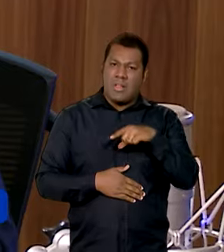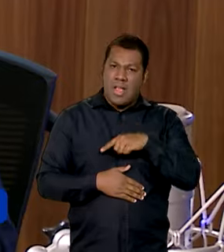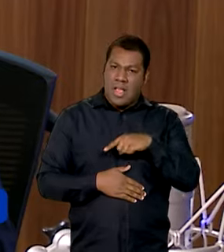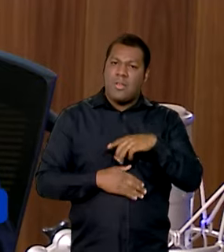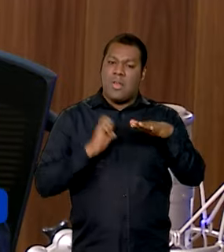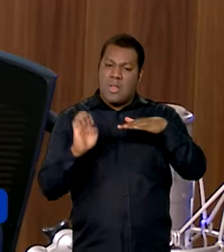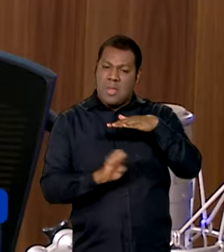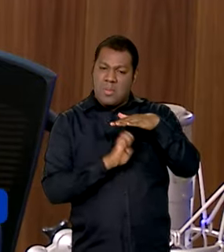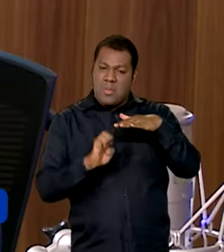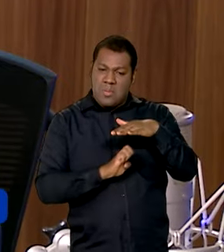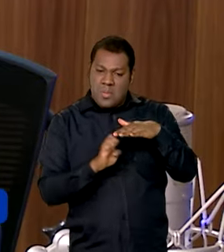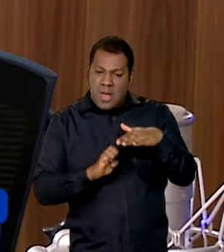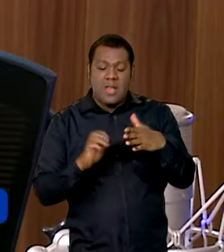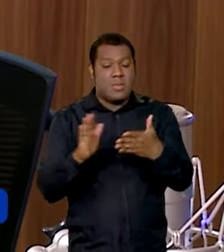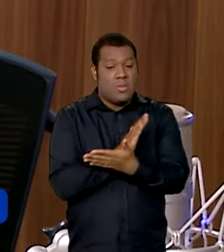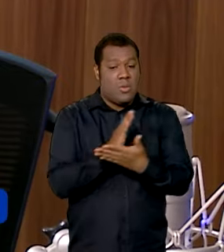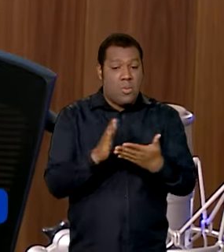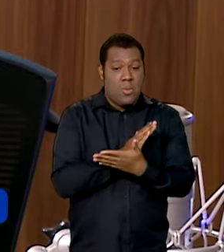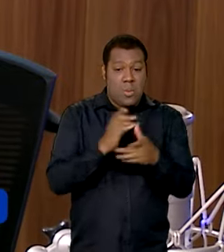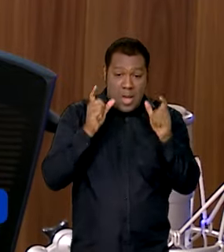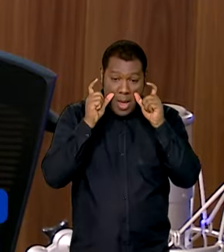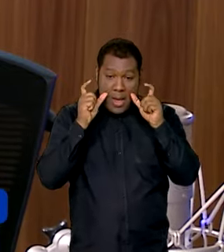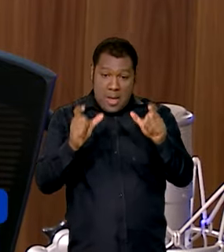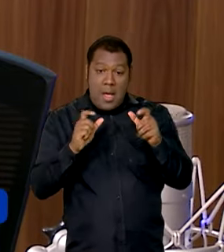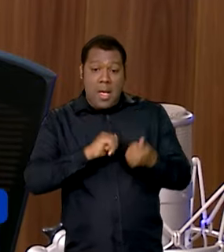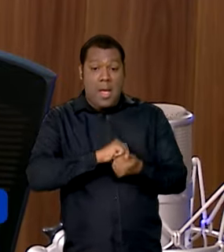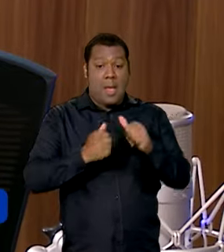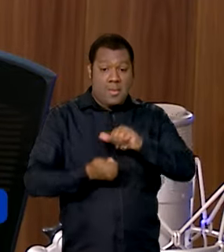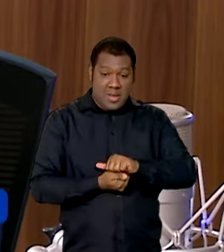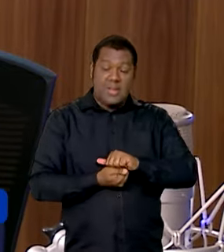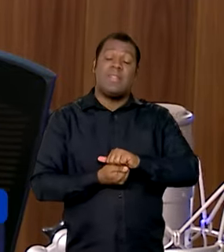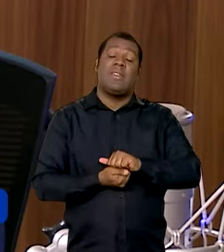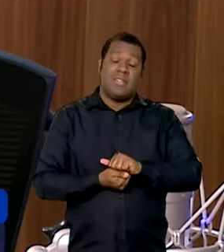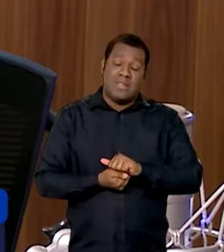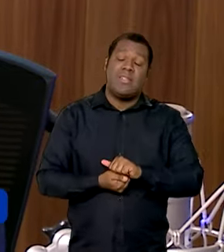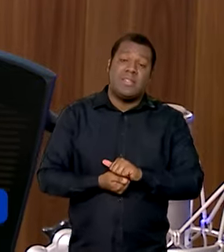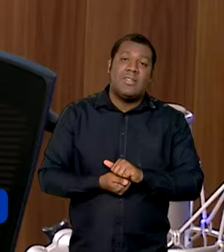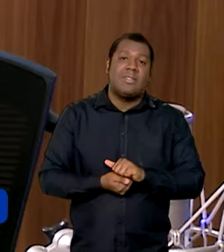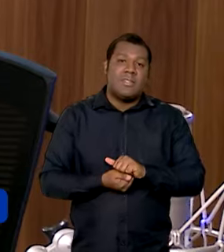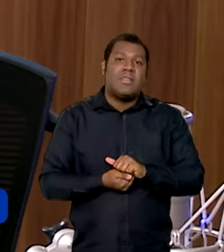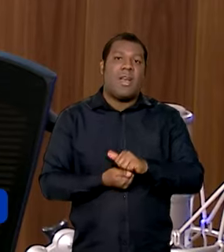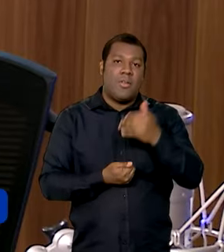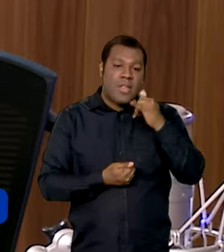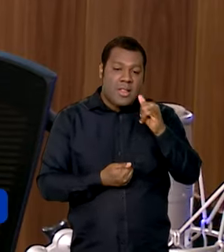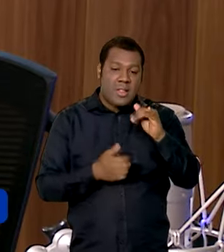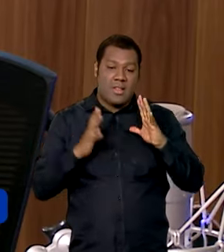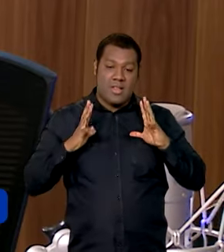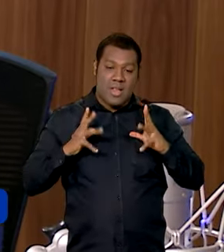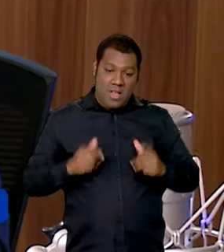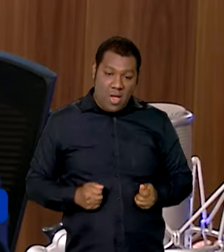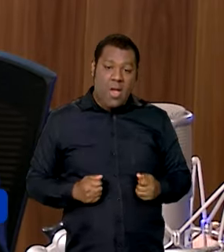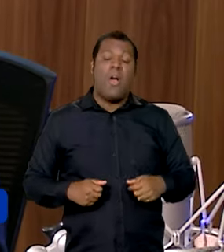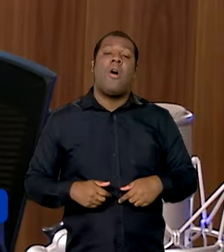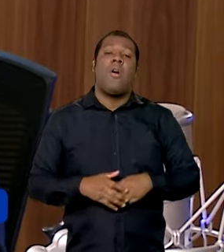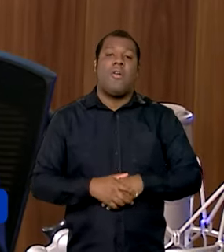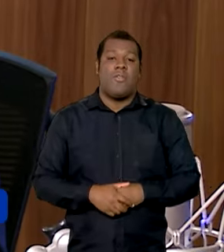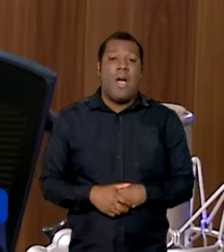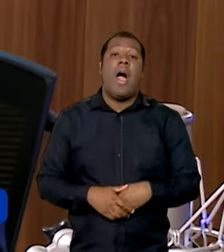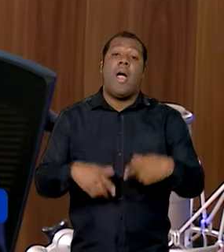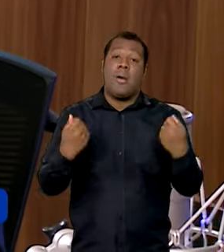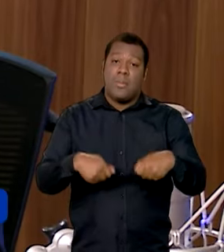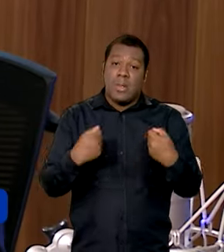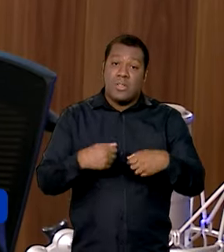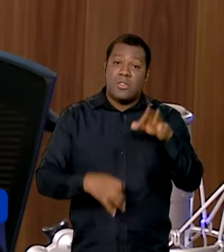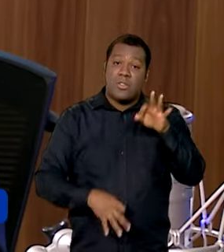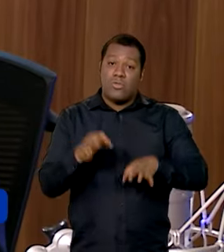e precisava ter logicamente segurança jurídica segurança contratual conectividade entre o investimento que ele faz com